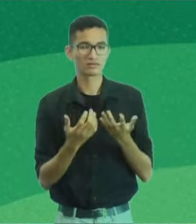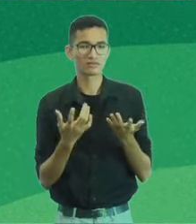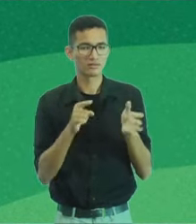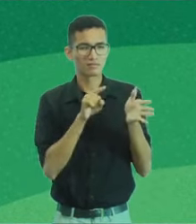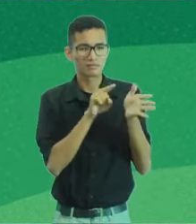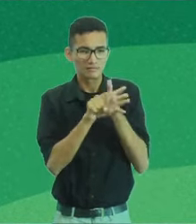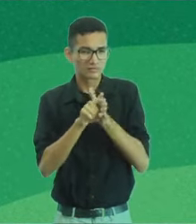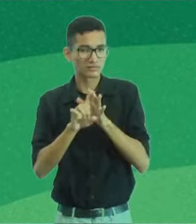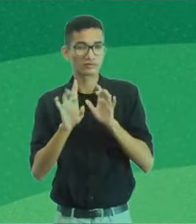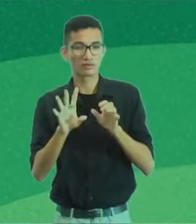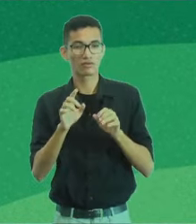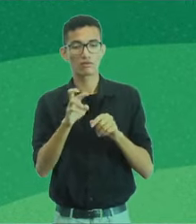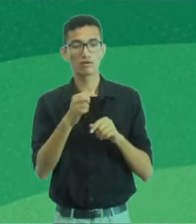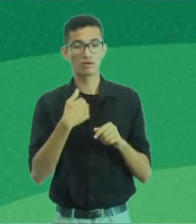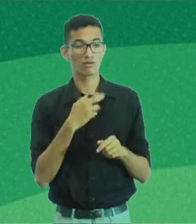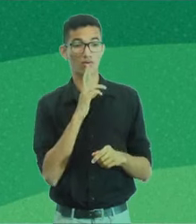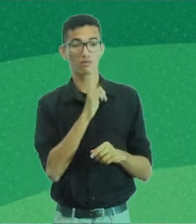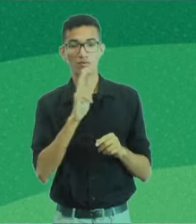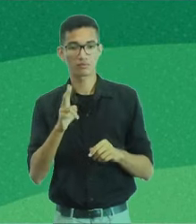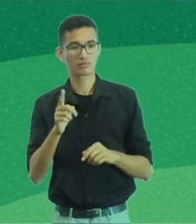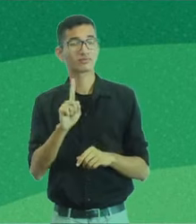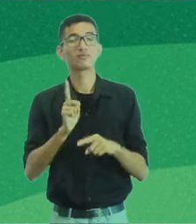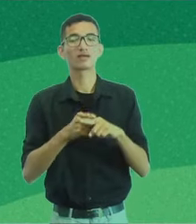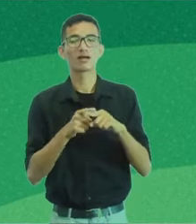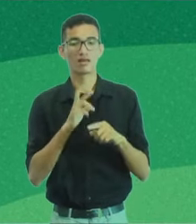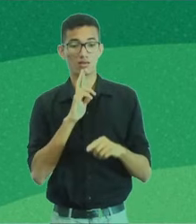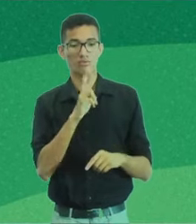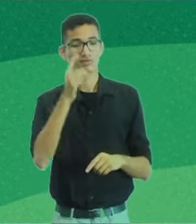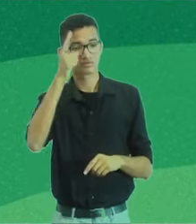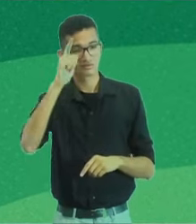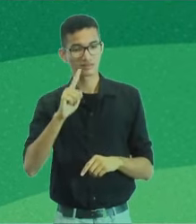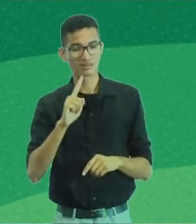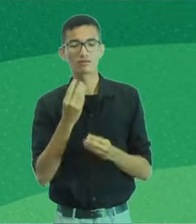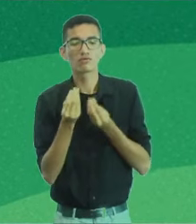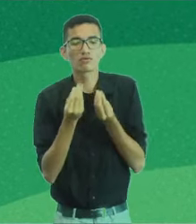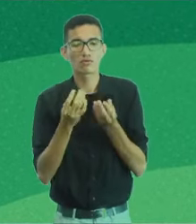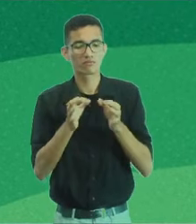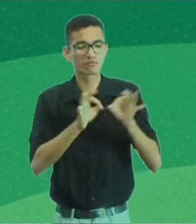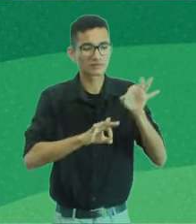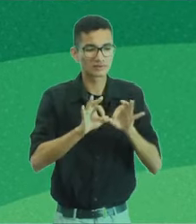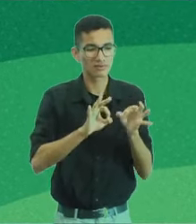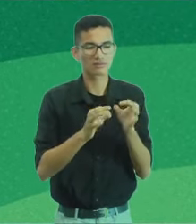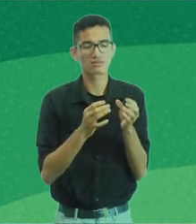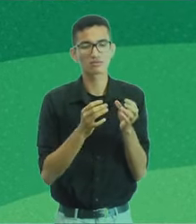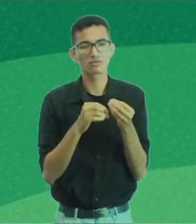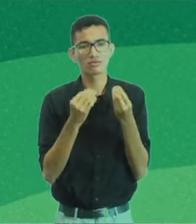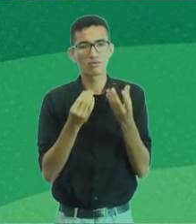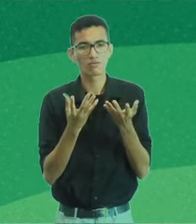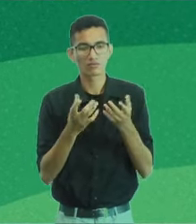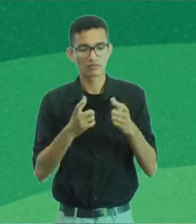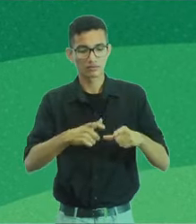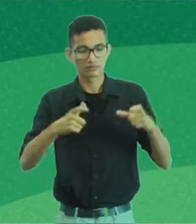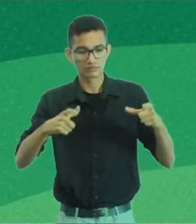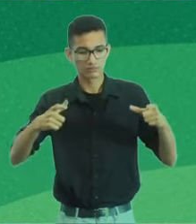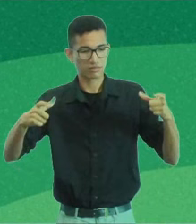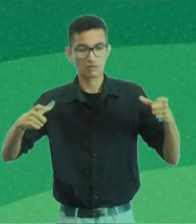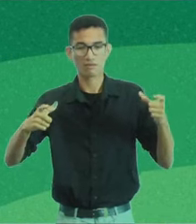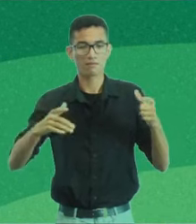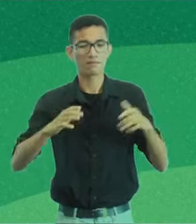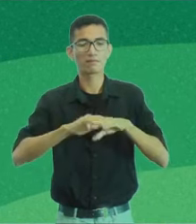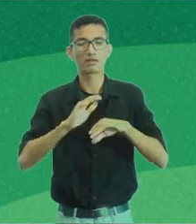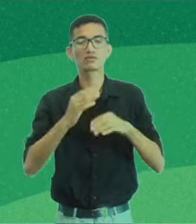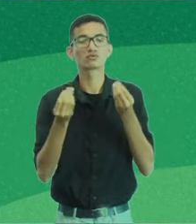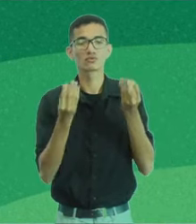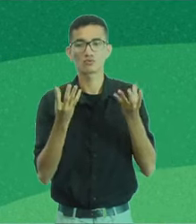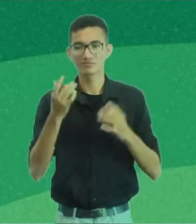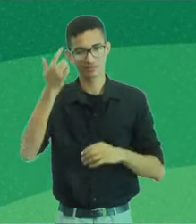responder porque eu não sei a resposta de como a gente faz isso de como a gente pode ceder o maior espaço como a gente pode